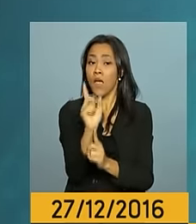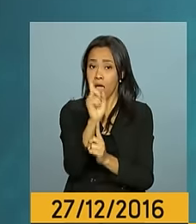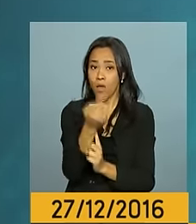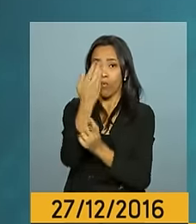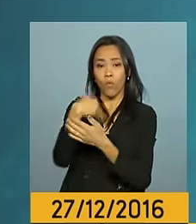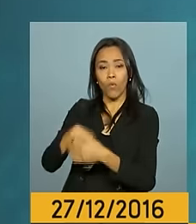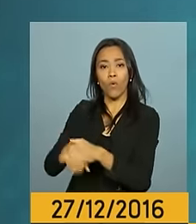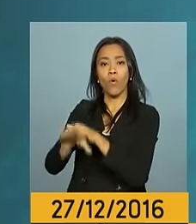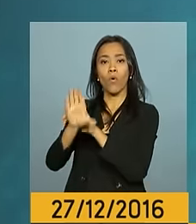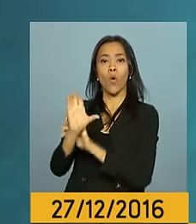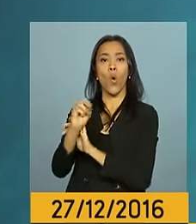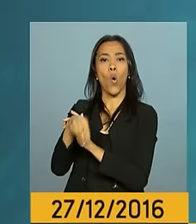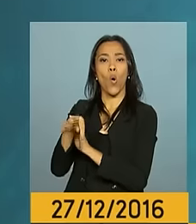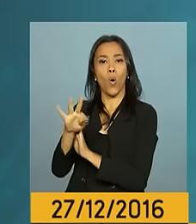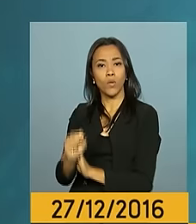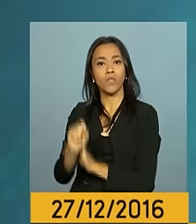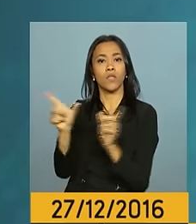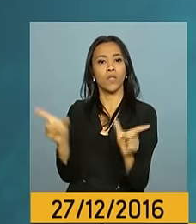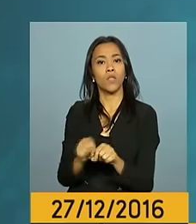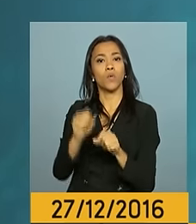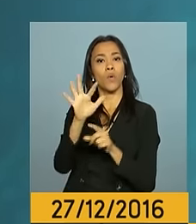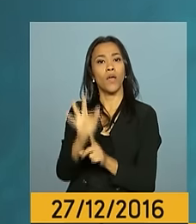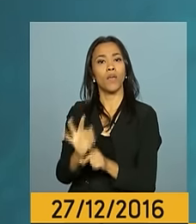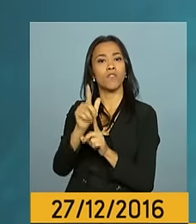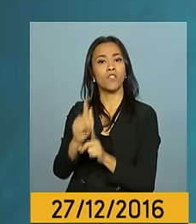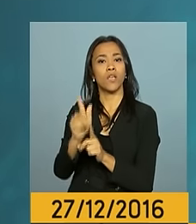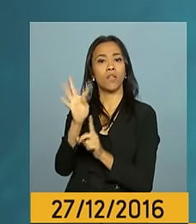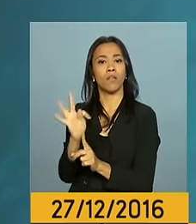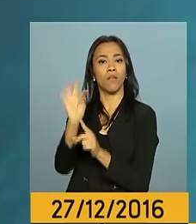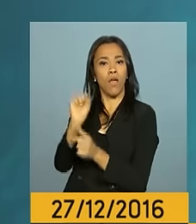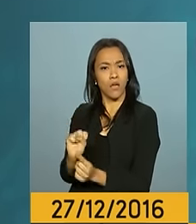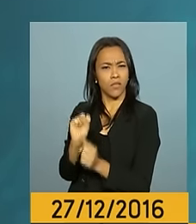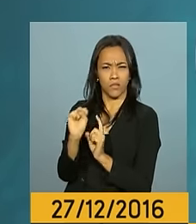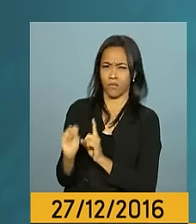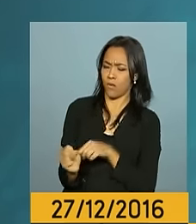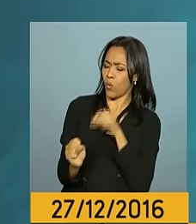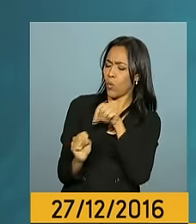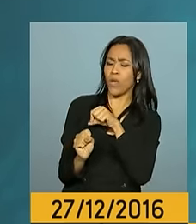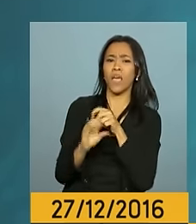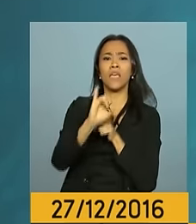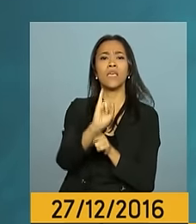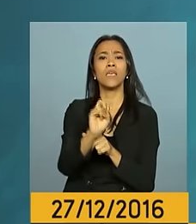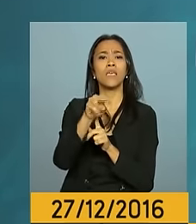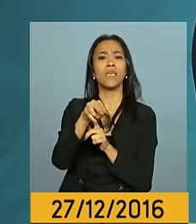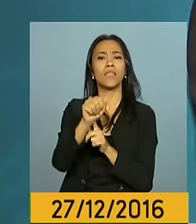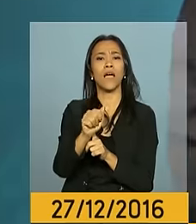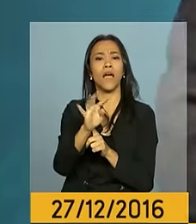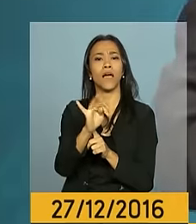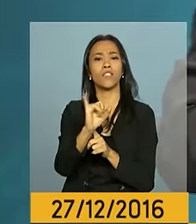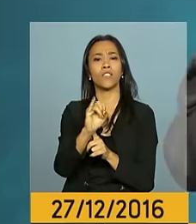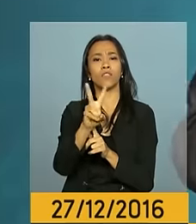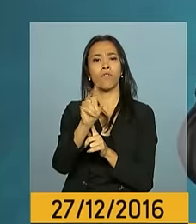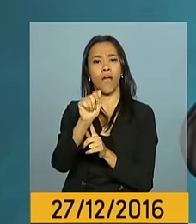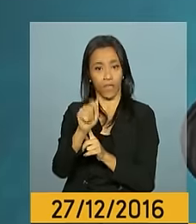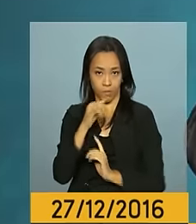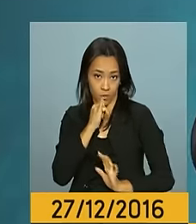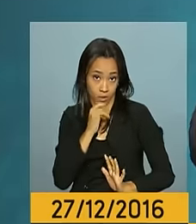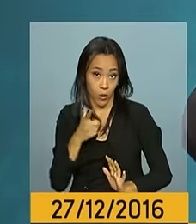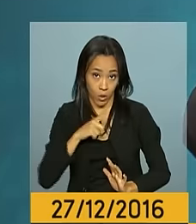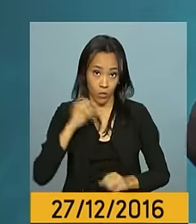inativadas do fundo de garantia por tempo de serviço o que que é a conta inativada vamos explicar eu tenho